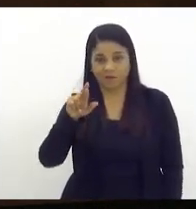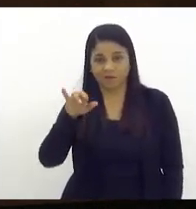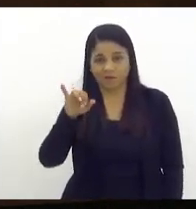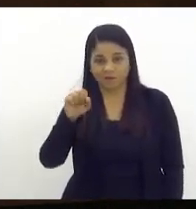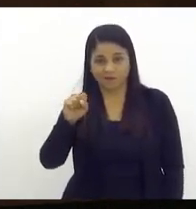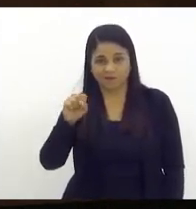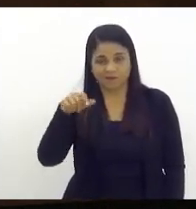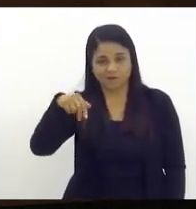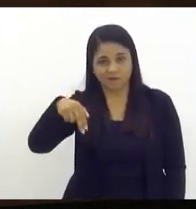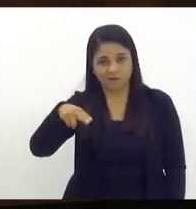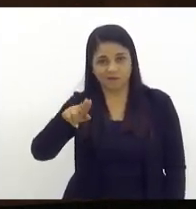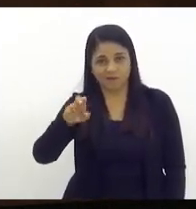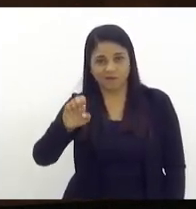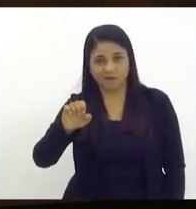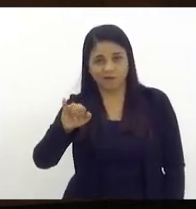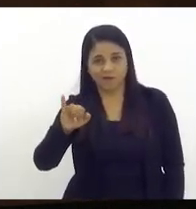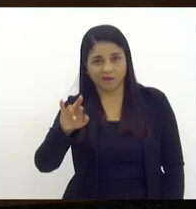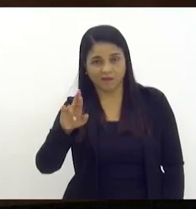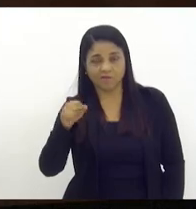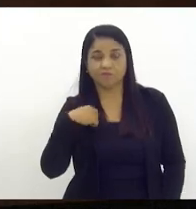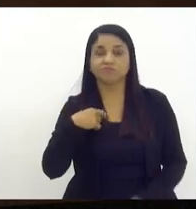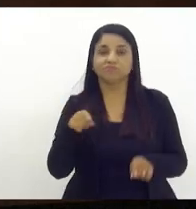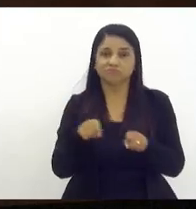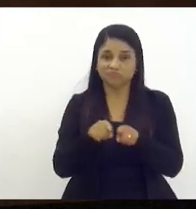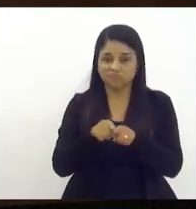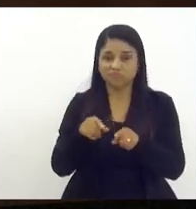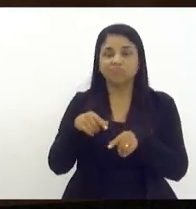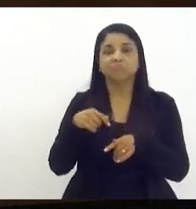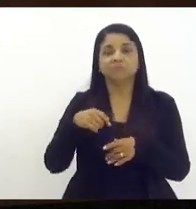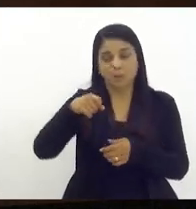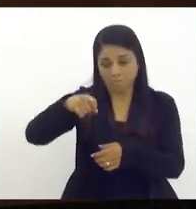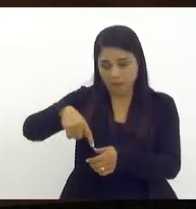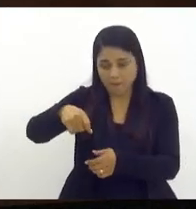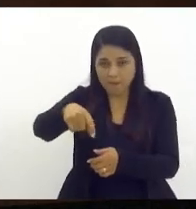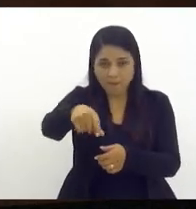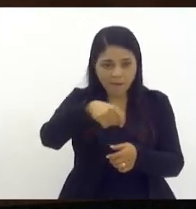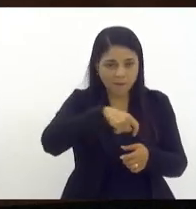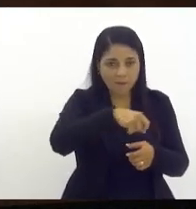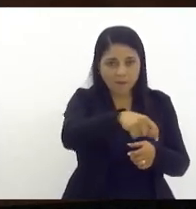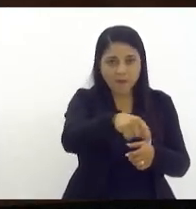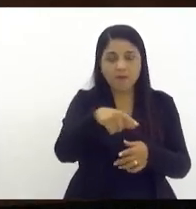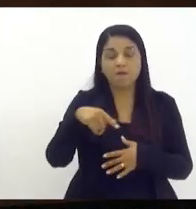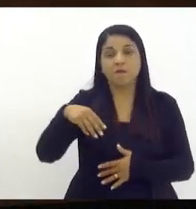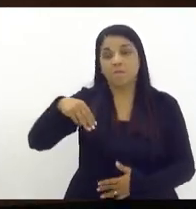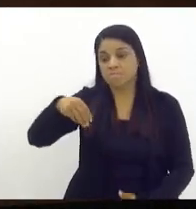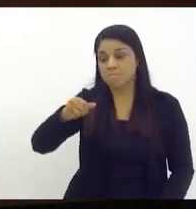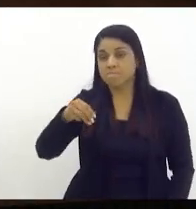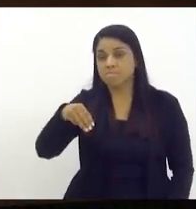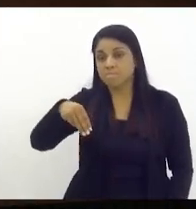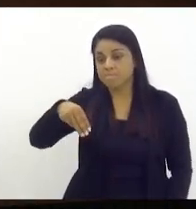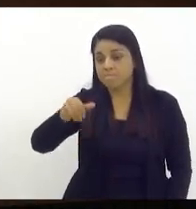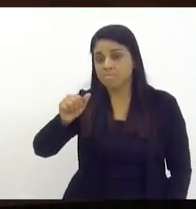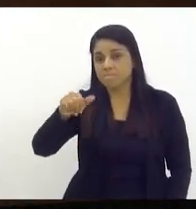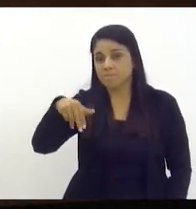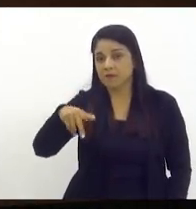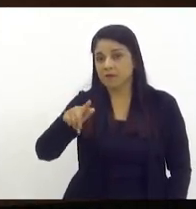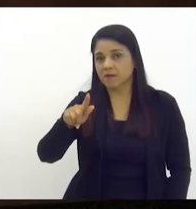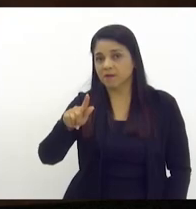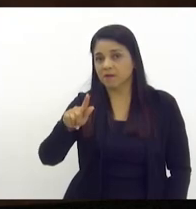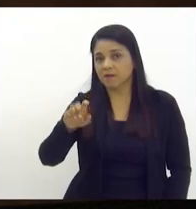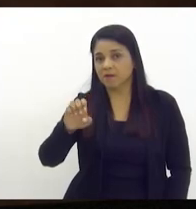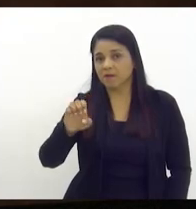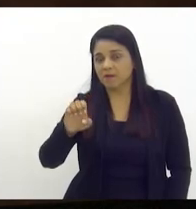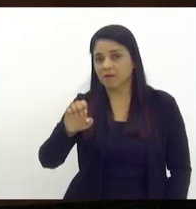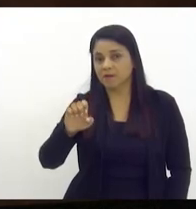ambiental. Muitas defendem e plantam manguezais, porque tendo manguezal, tem a vida nos rios, nas baías,